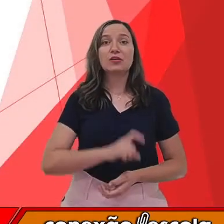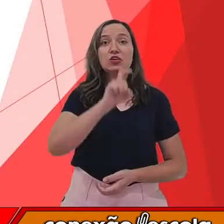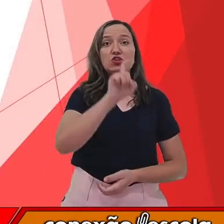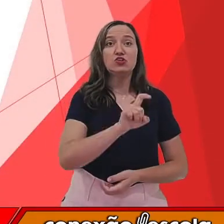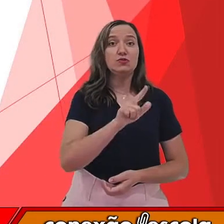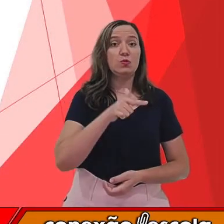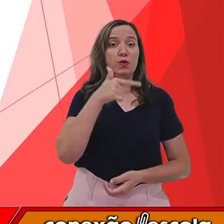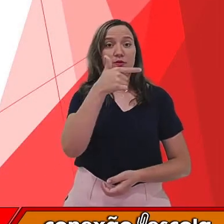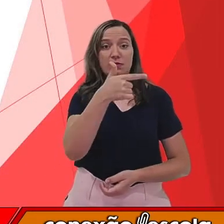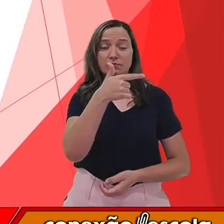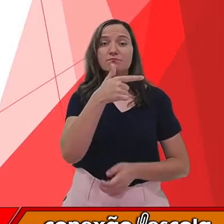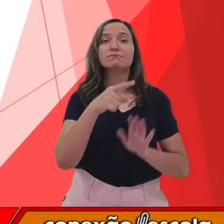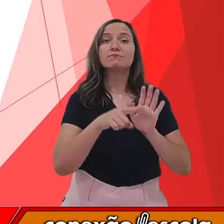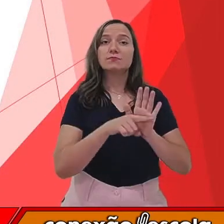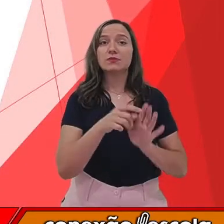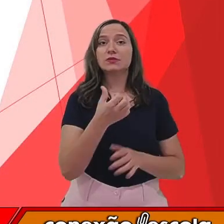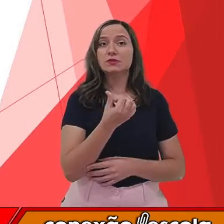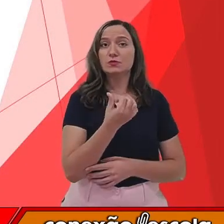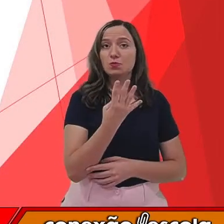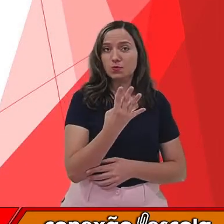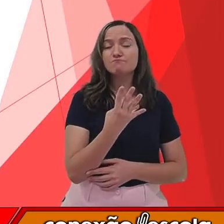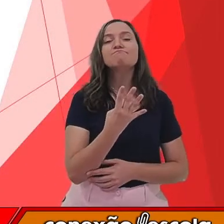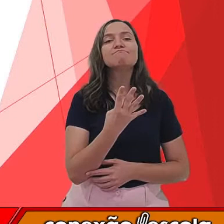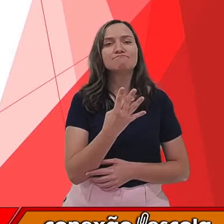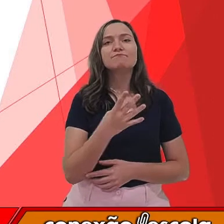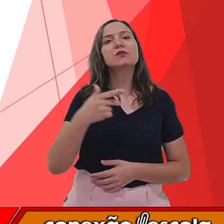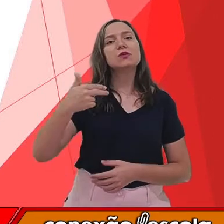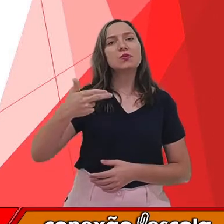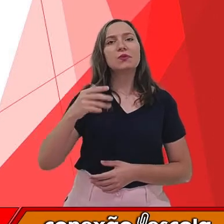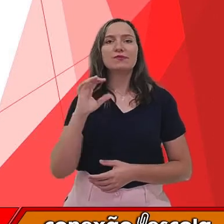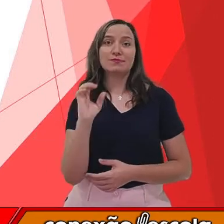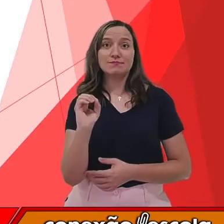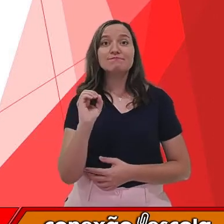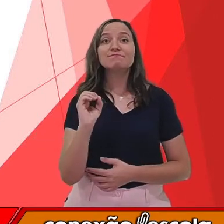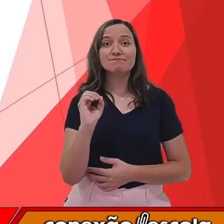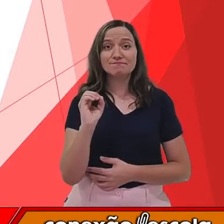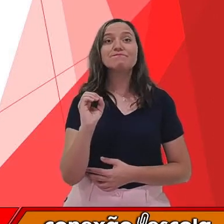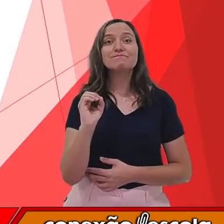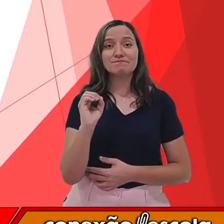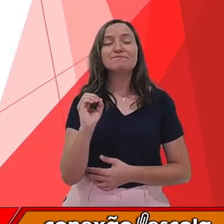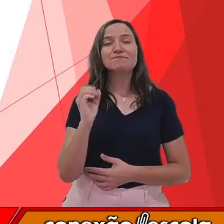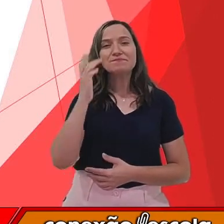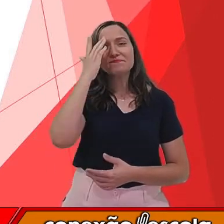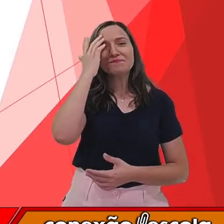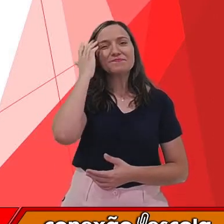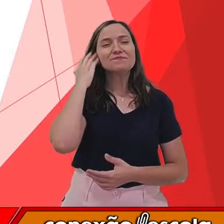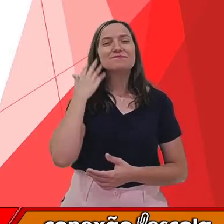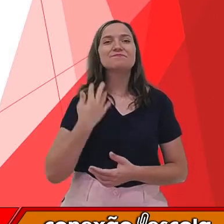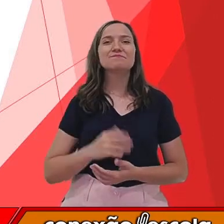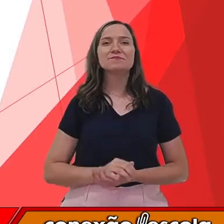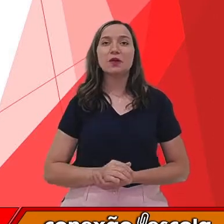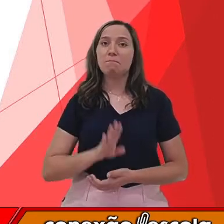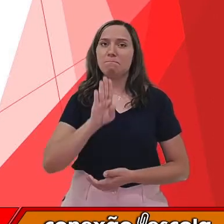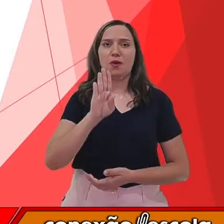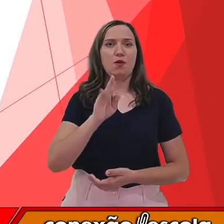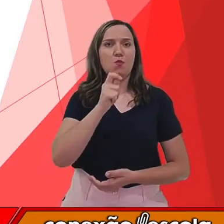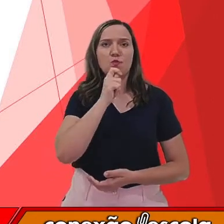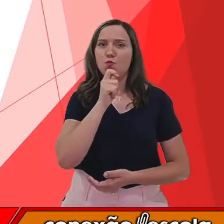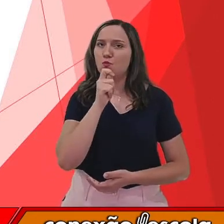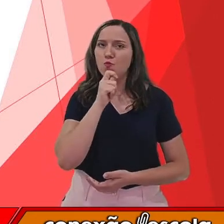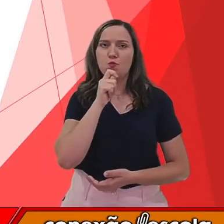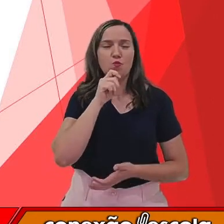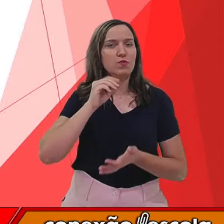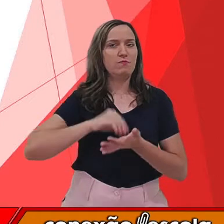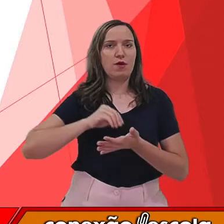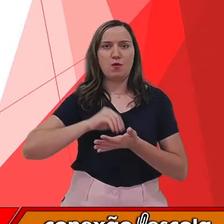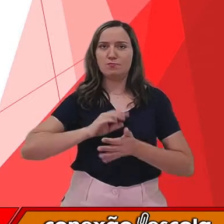x ao quadrado - 64 = 0 eu não tenho o termo Bale só